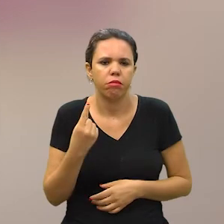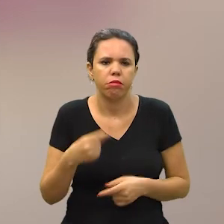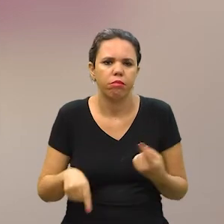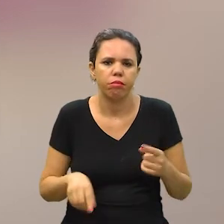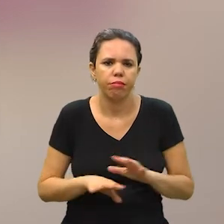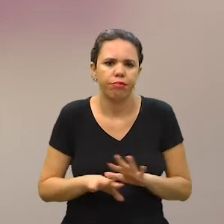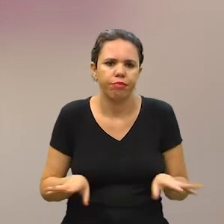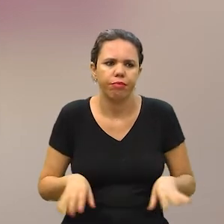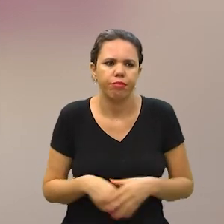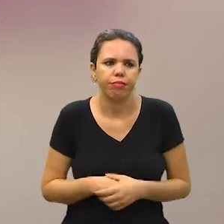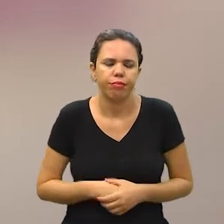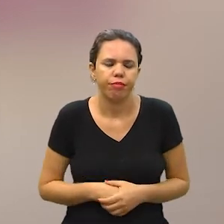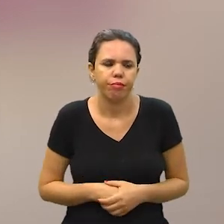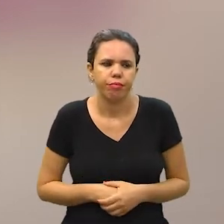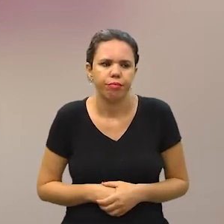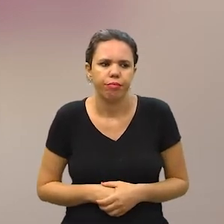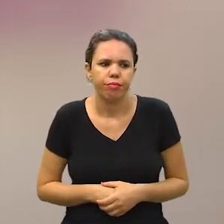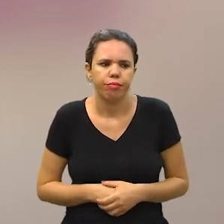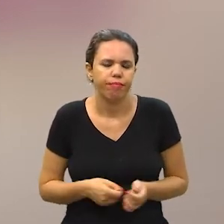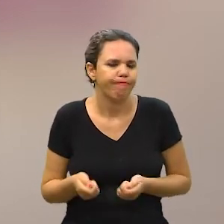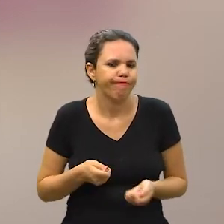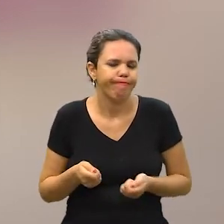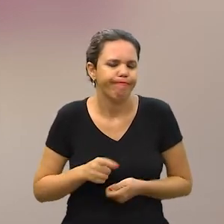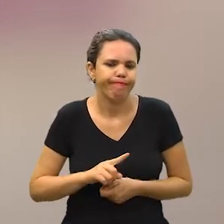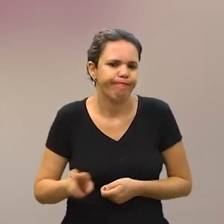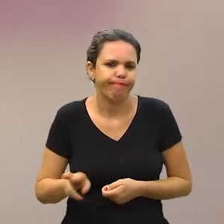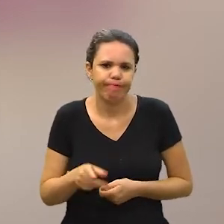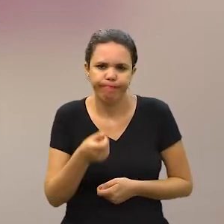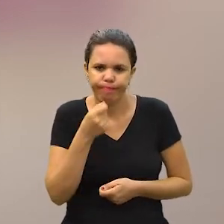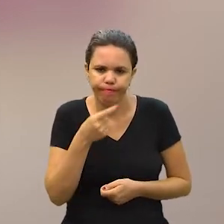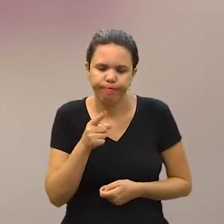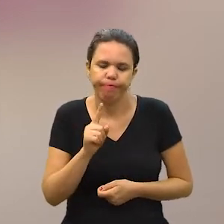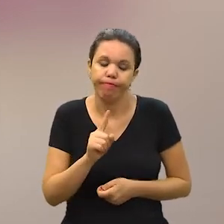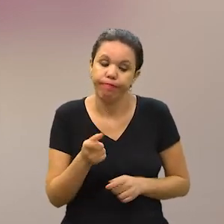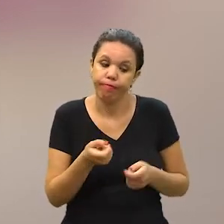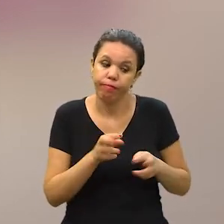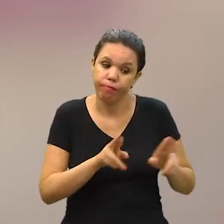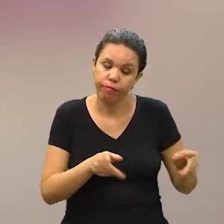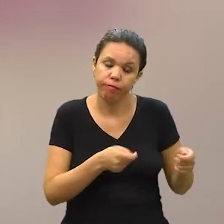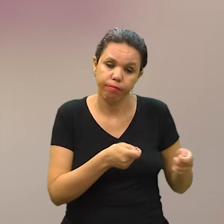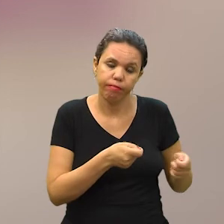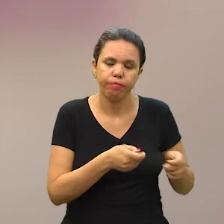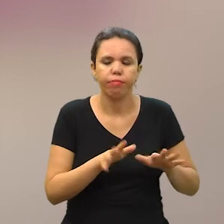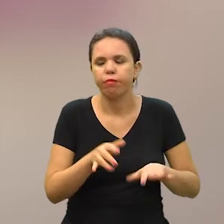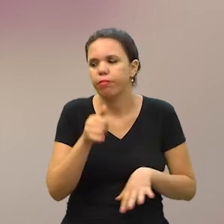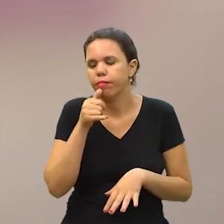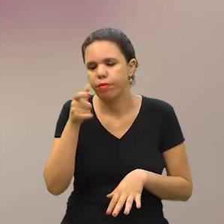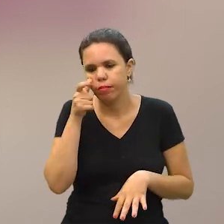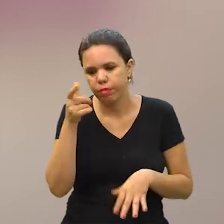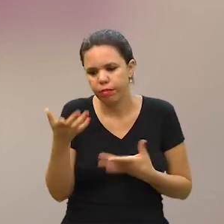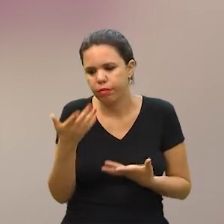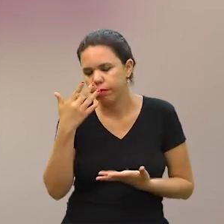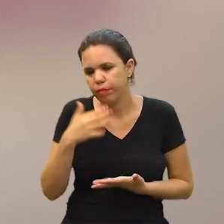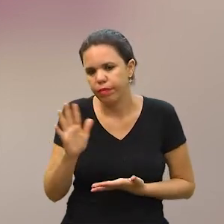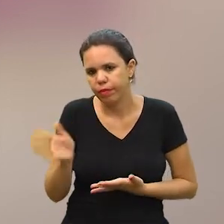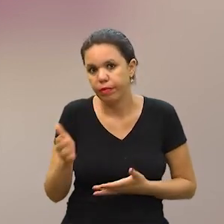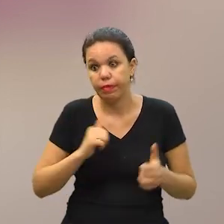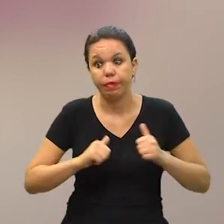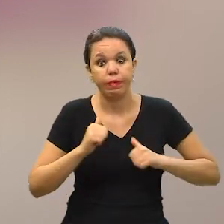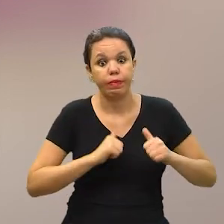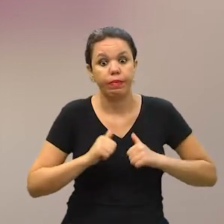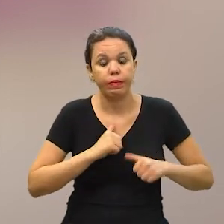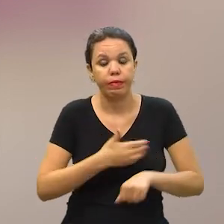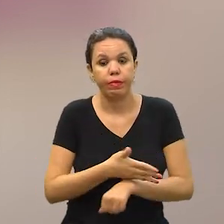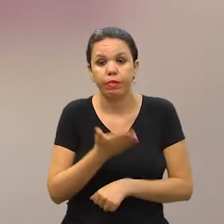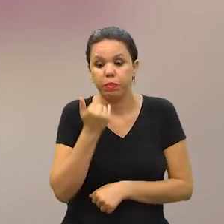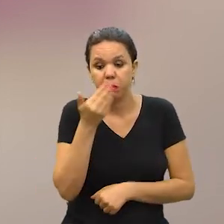não digamos, controlada, que é a medicação estimulante. Então, a gente vê, por exemplo, crianças que já são